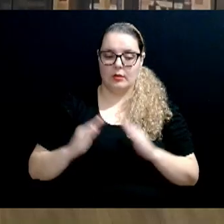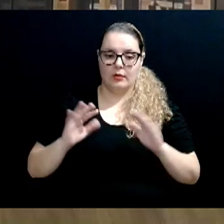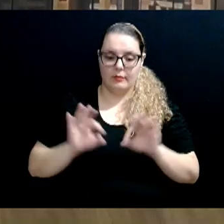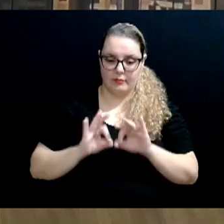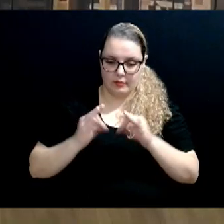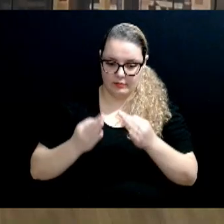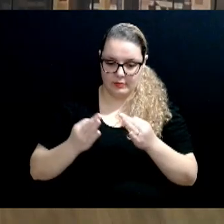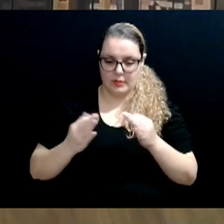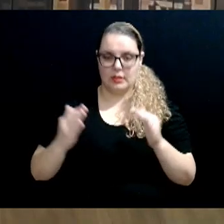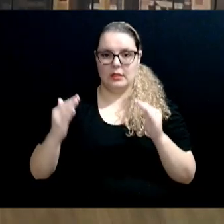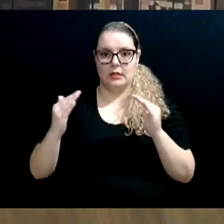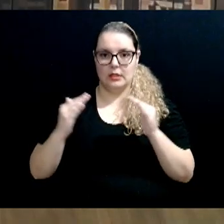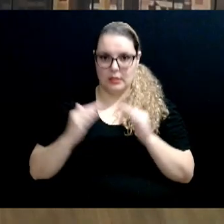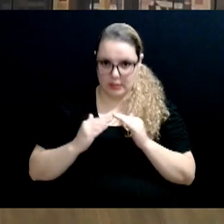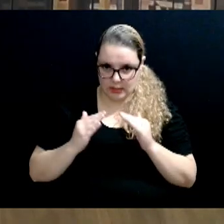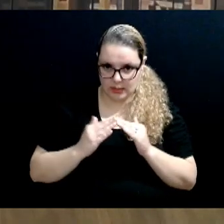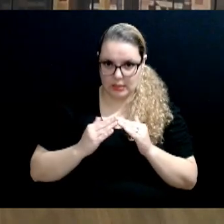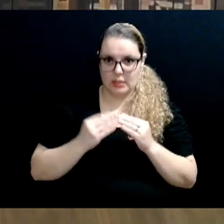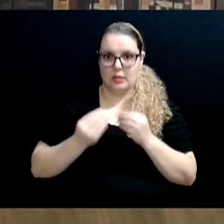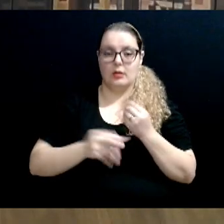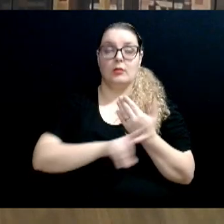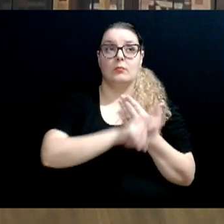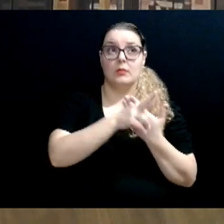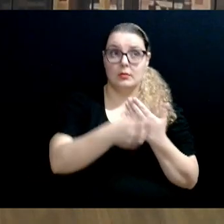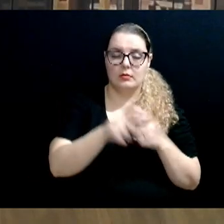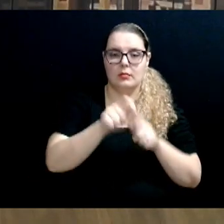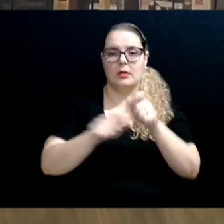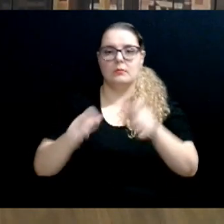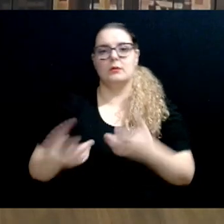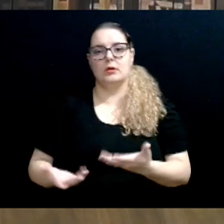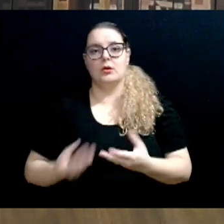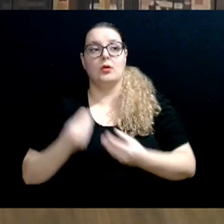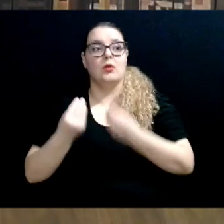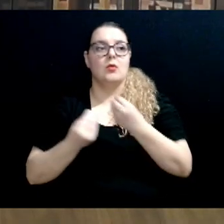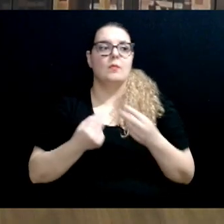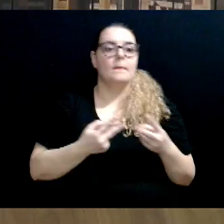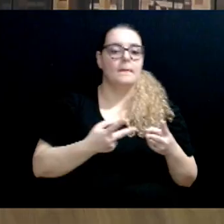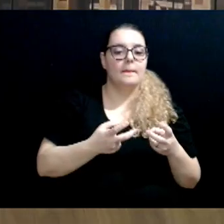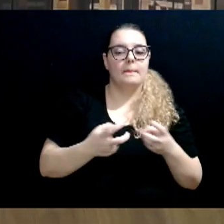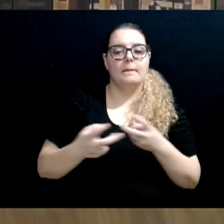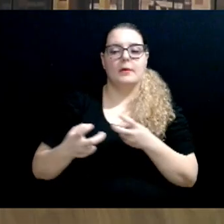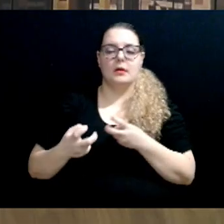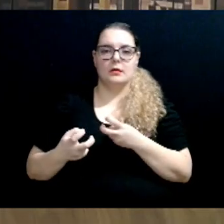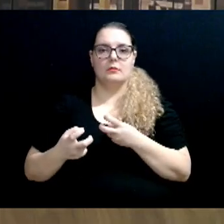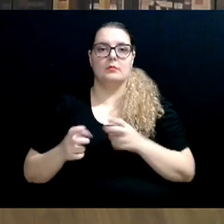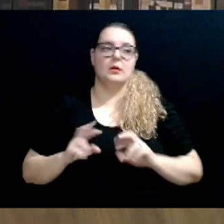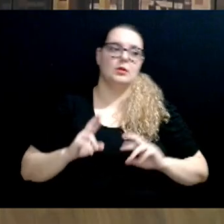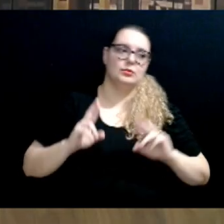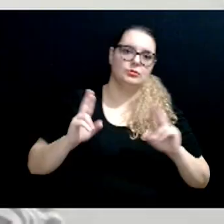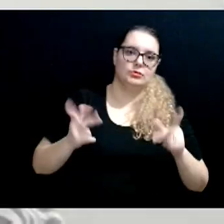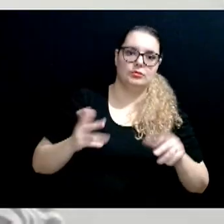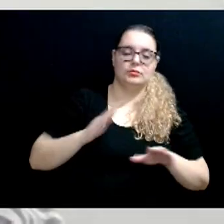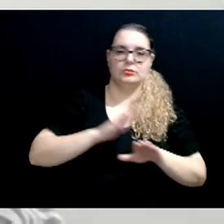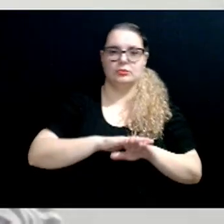impacta diretamente essas pessoas também? Como que elas podem perceber essa diferença das ações da